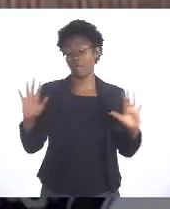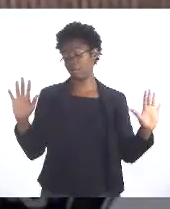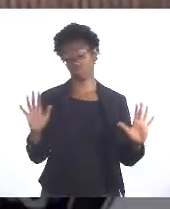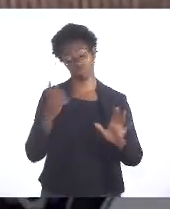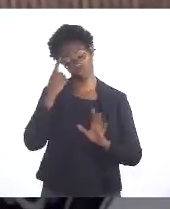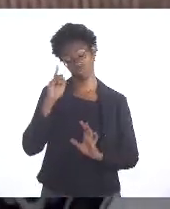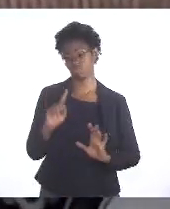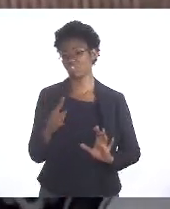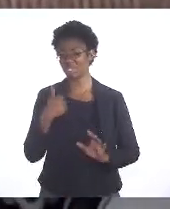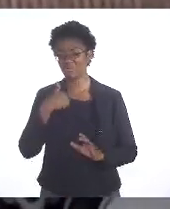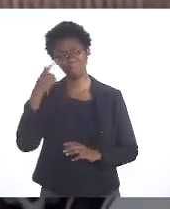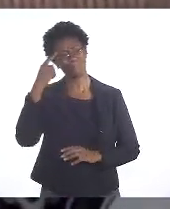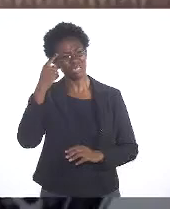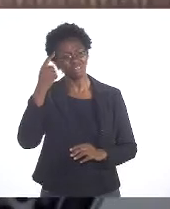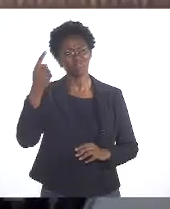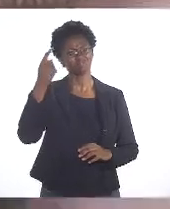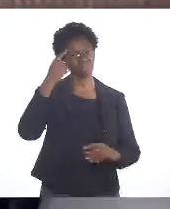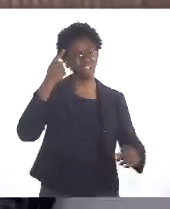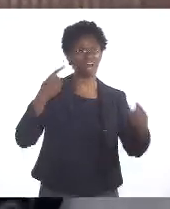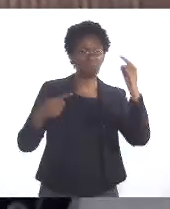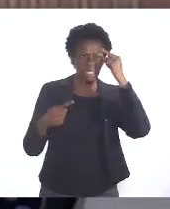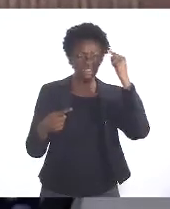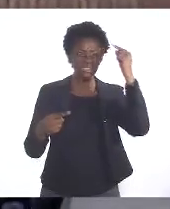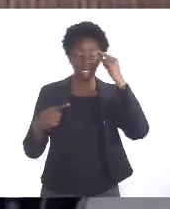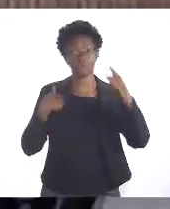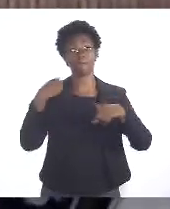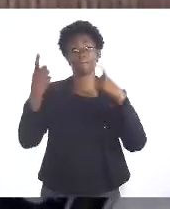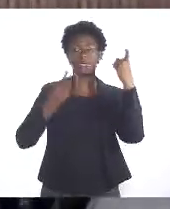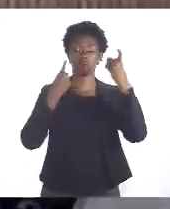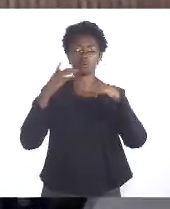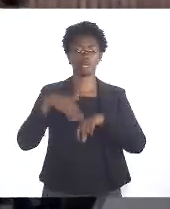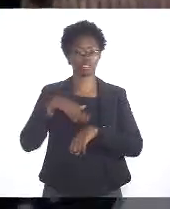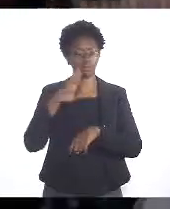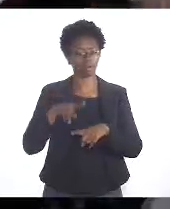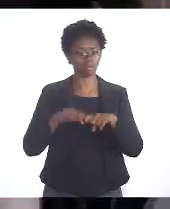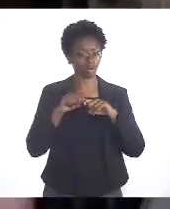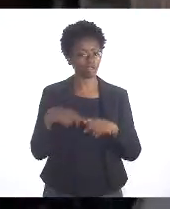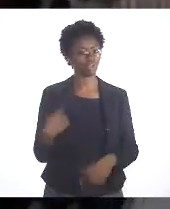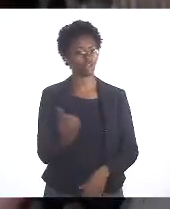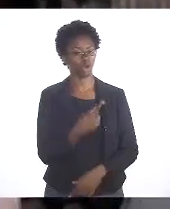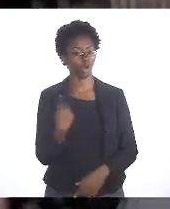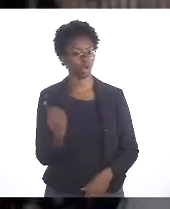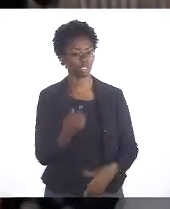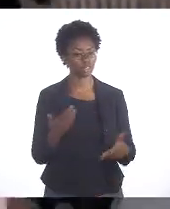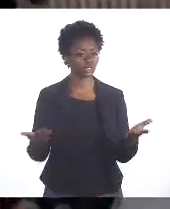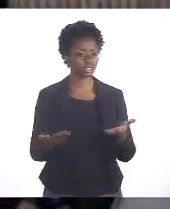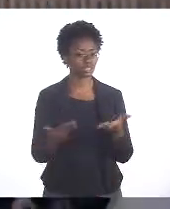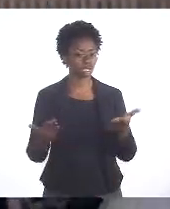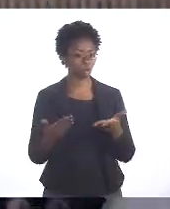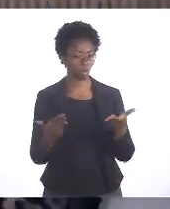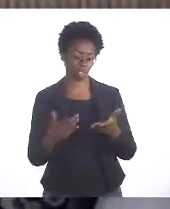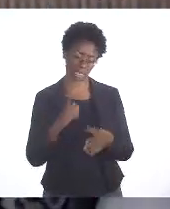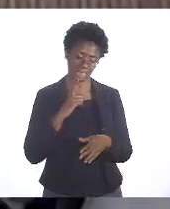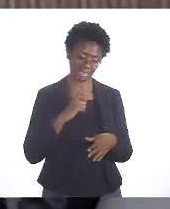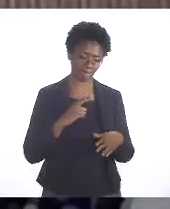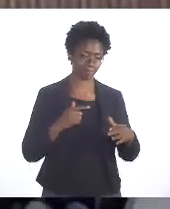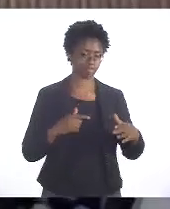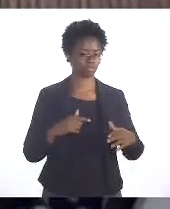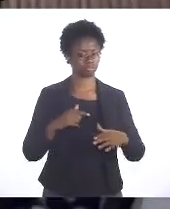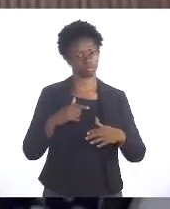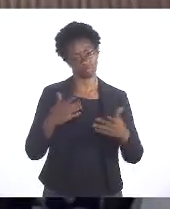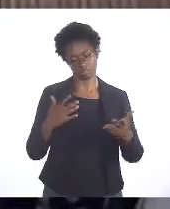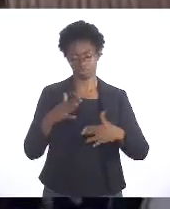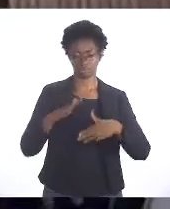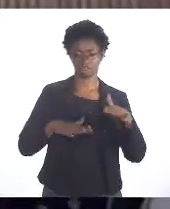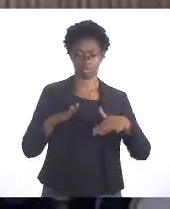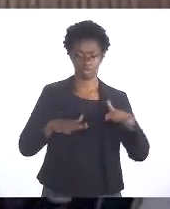eu fico um tanto quanto mais preocupada, né? No sentido de que a gente tem uma curva que pode